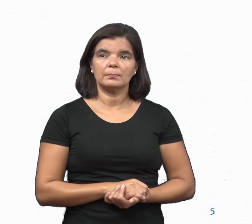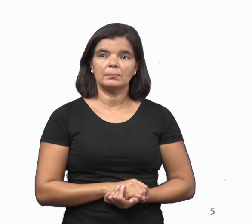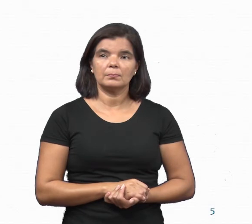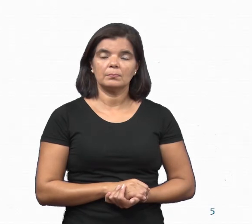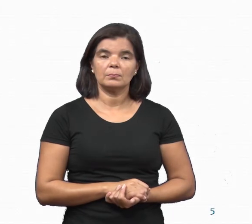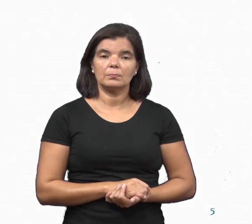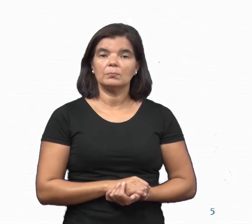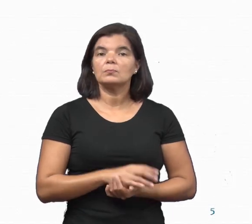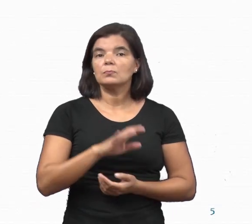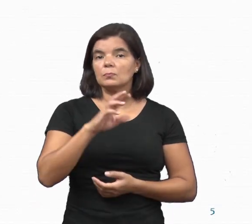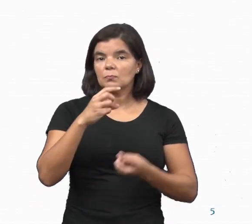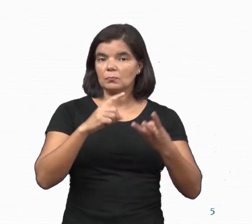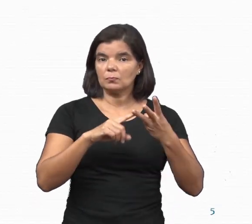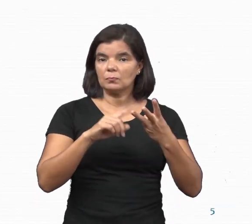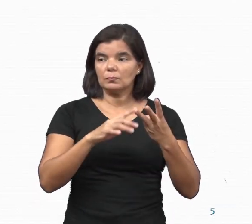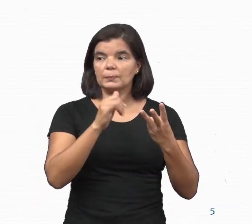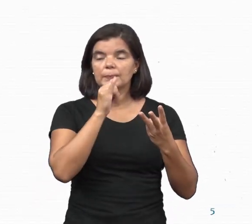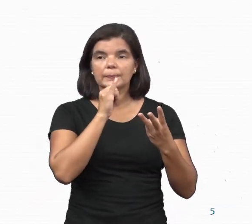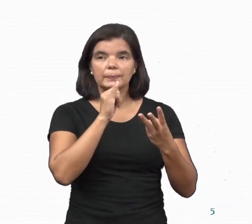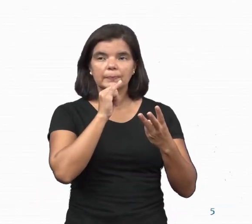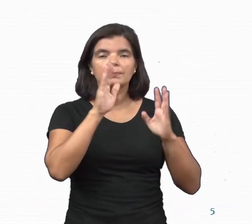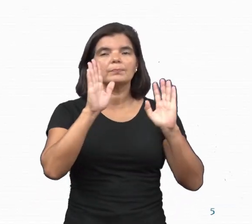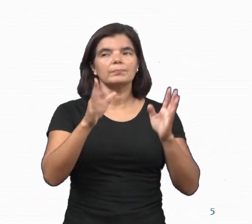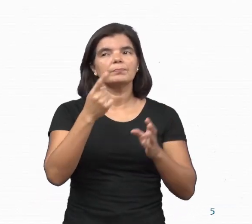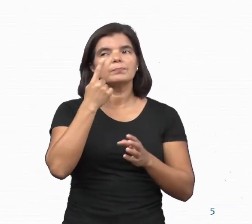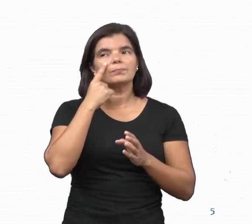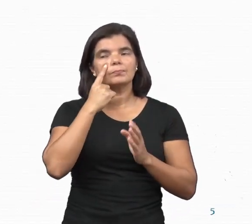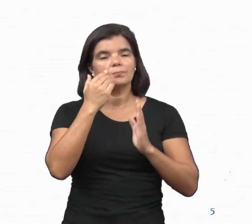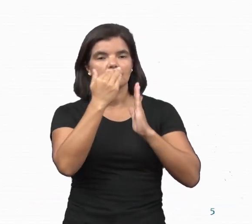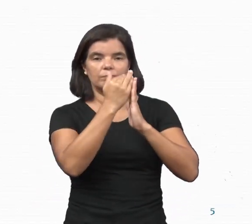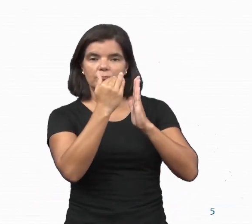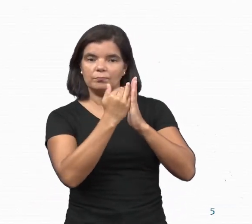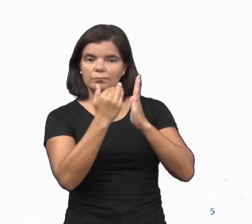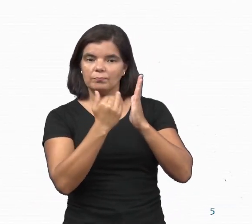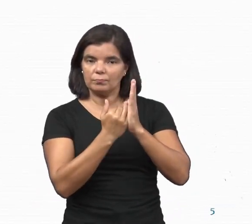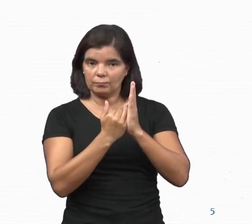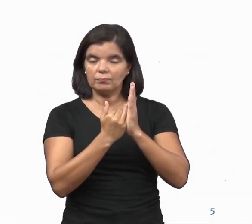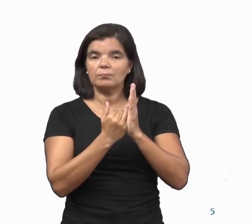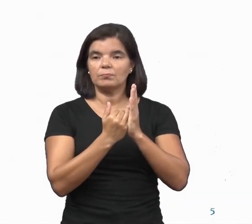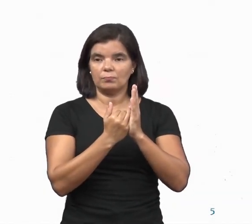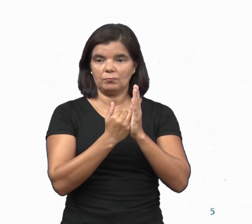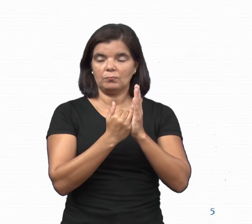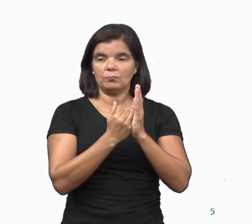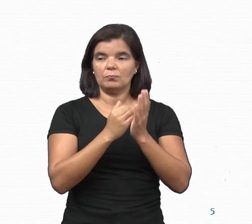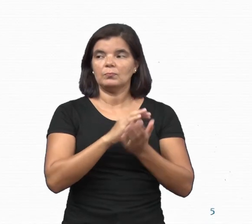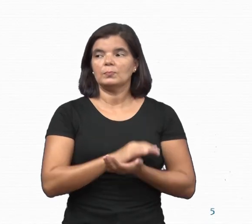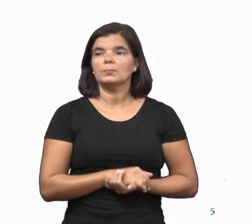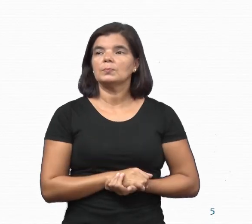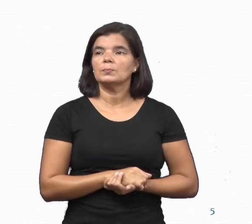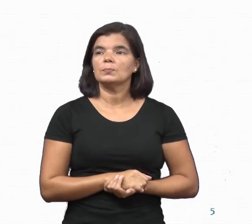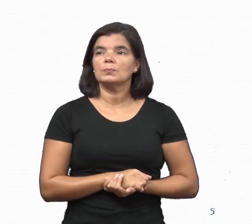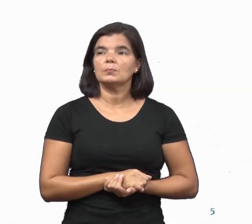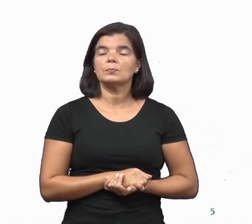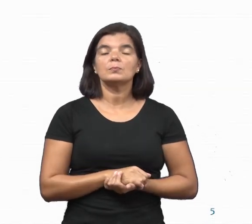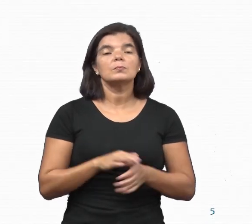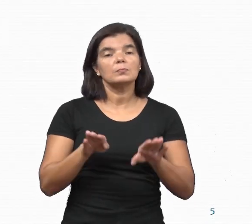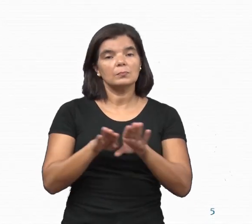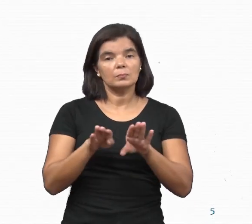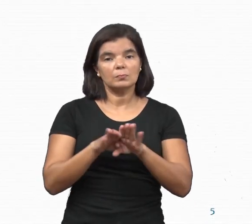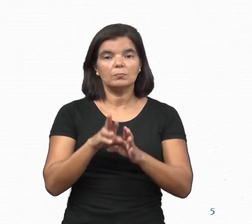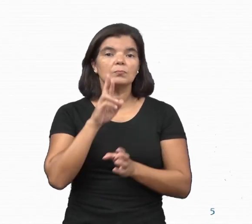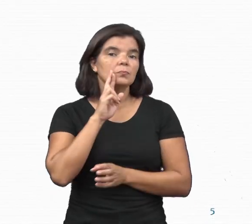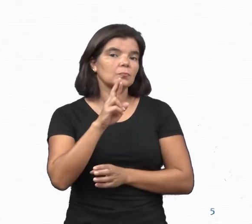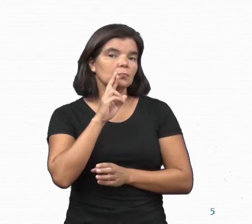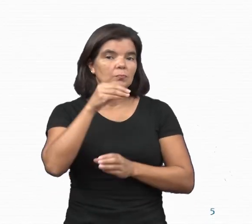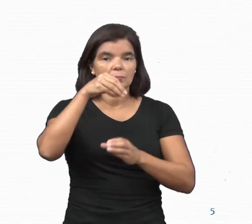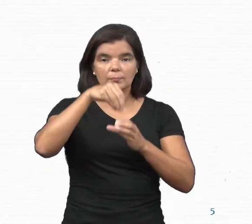O último exemplo rapidinho, agora que a gente já pegou embalo, vou colocar os sinais de associação, as nossas operações, e a gente vai resolver o